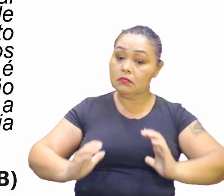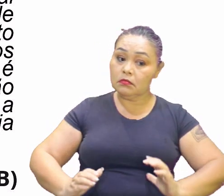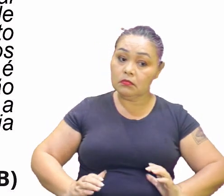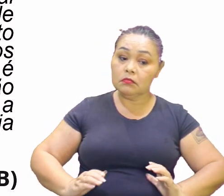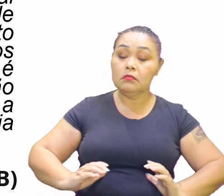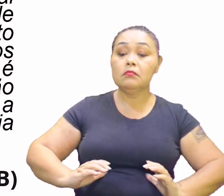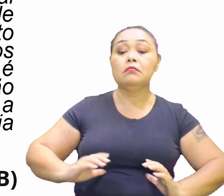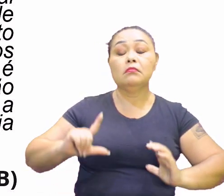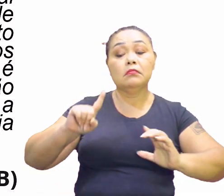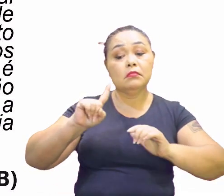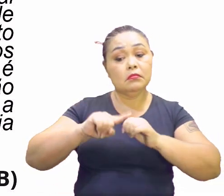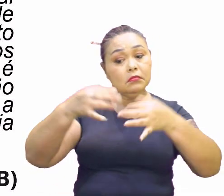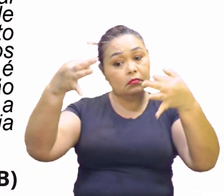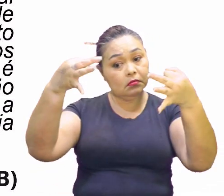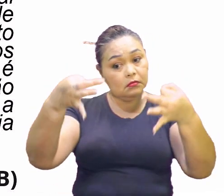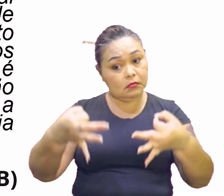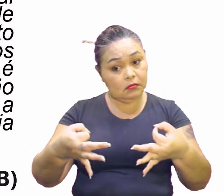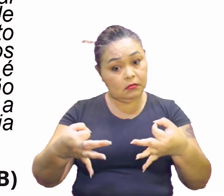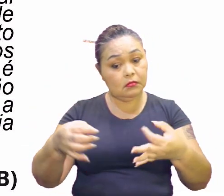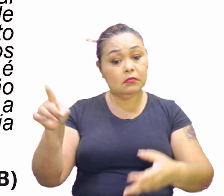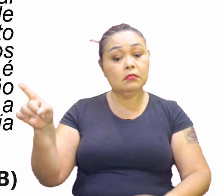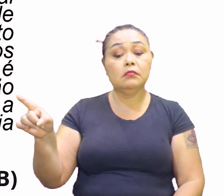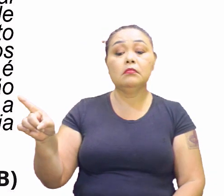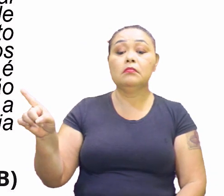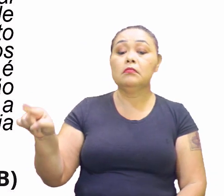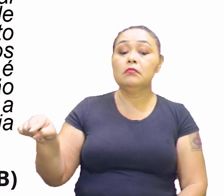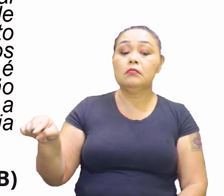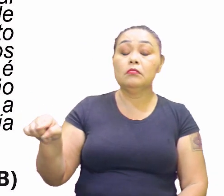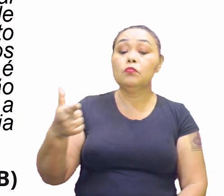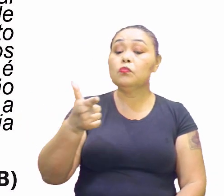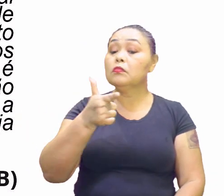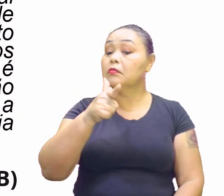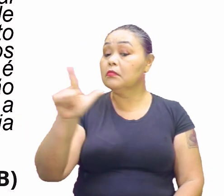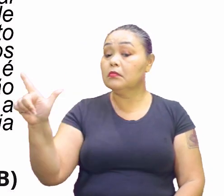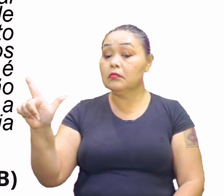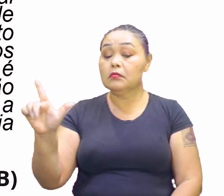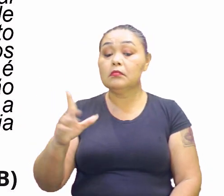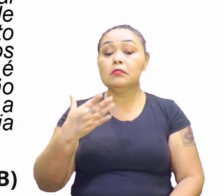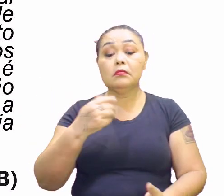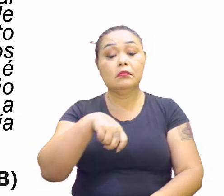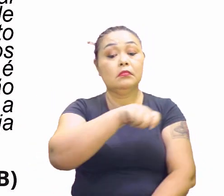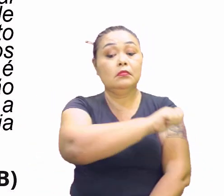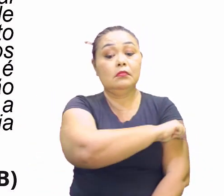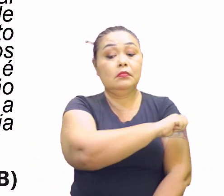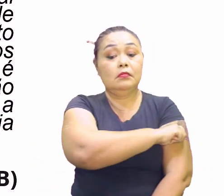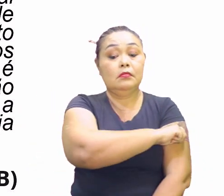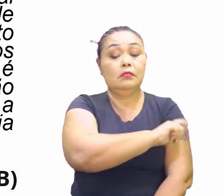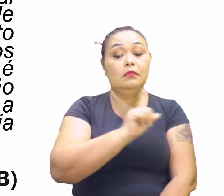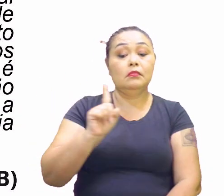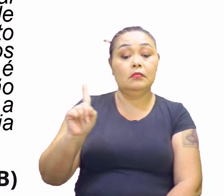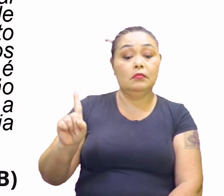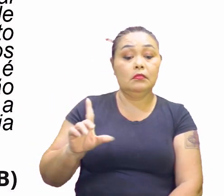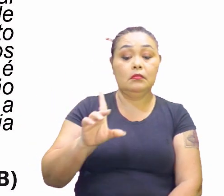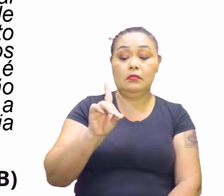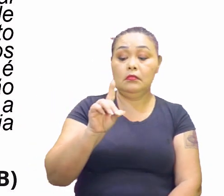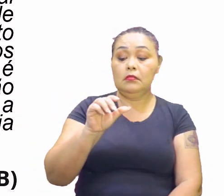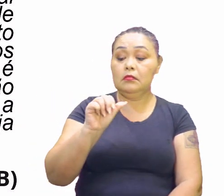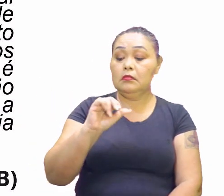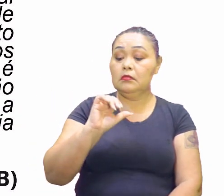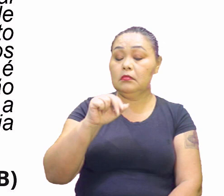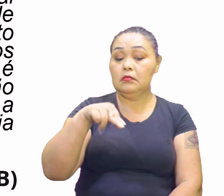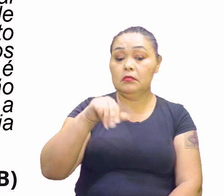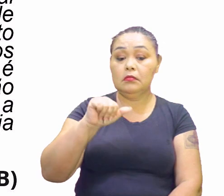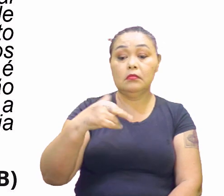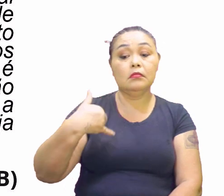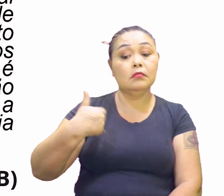cidadania seja eficiente. Isso daqui já é de uma outra estudante, né? Daniane Souza, de 20